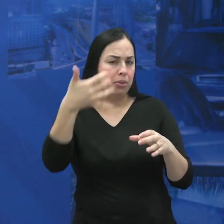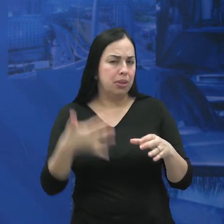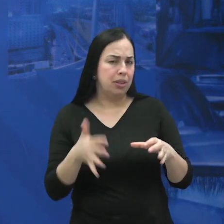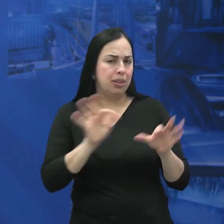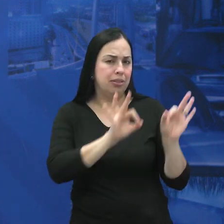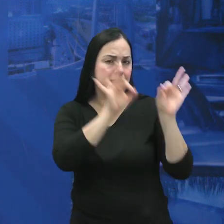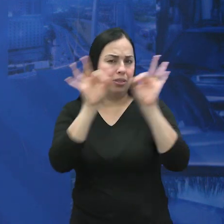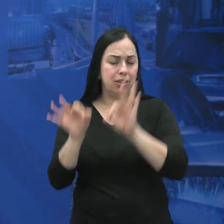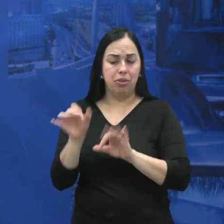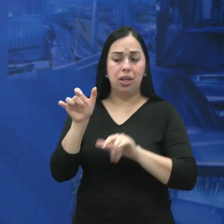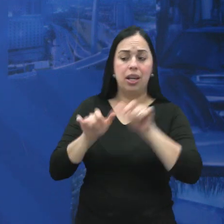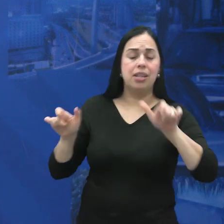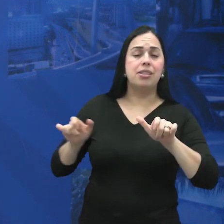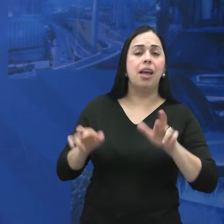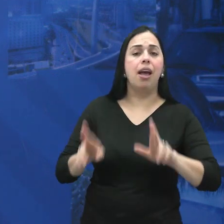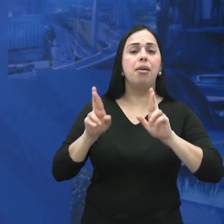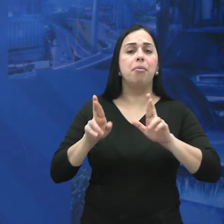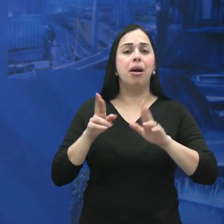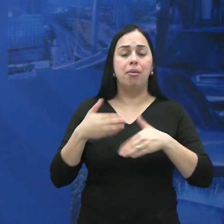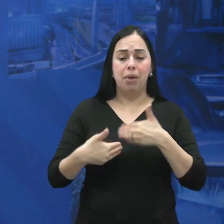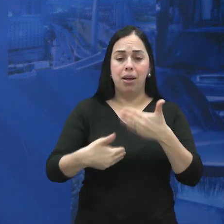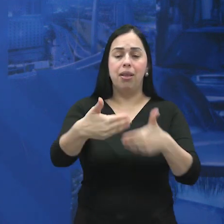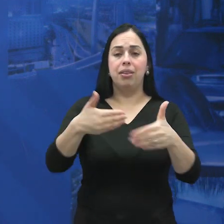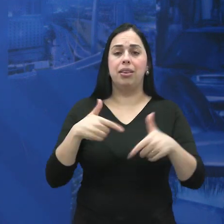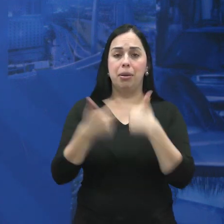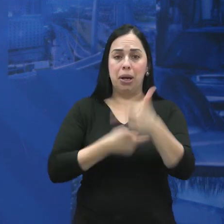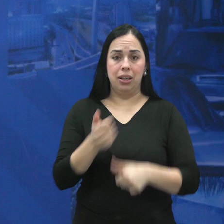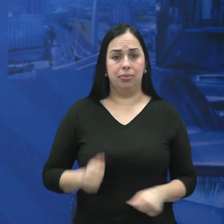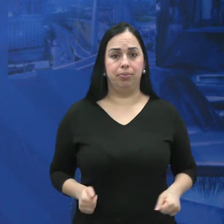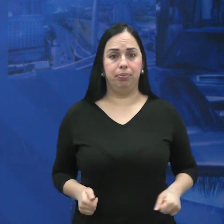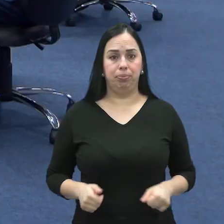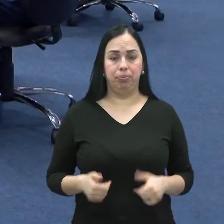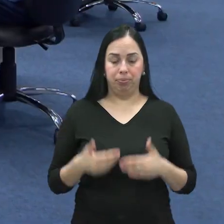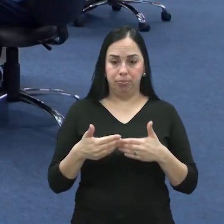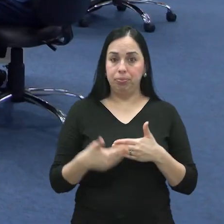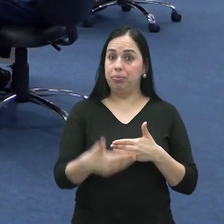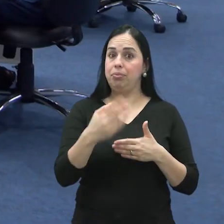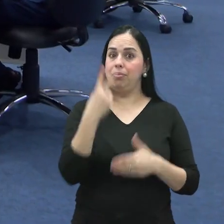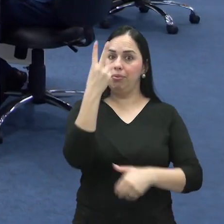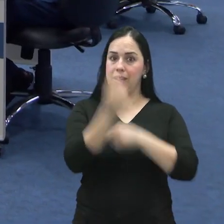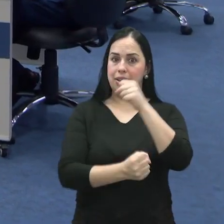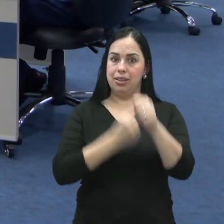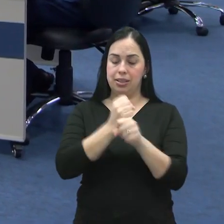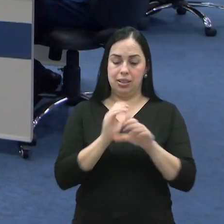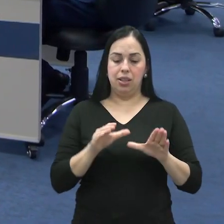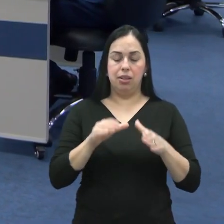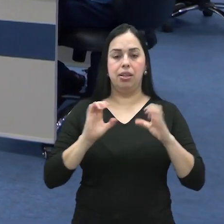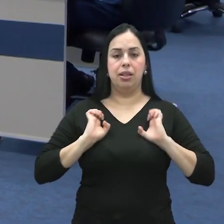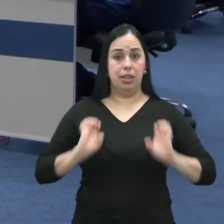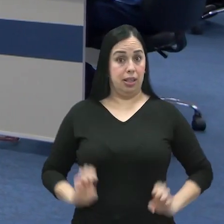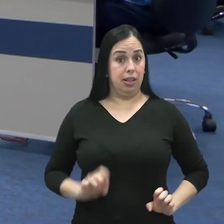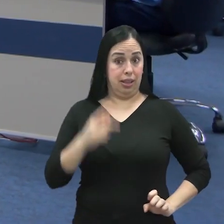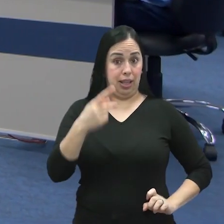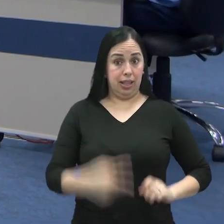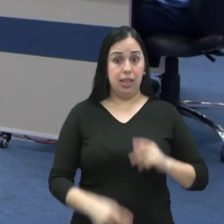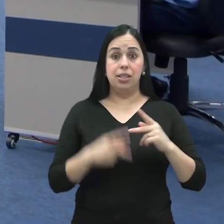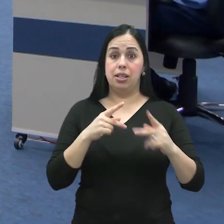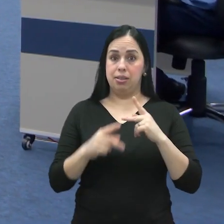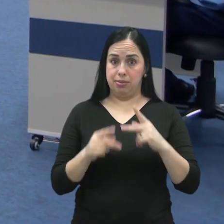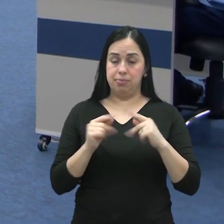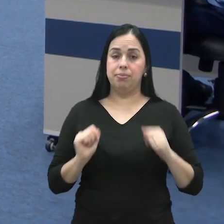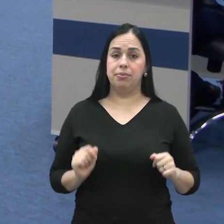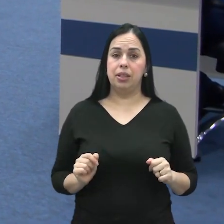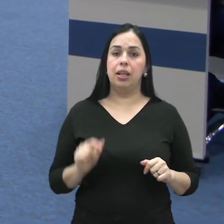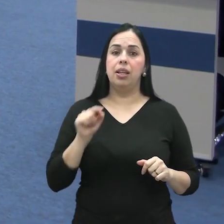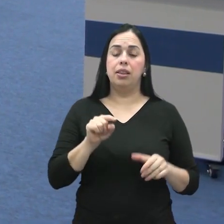Vamos então conferir a expectativa de trabalho dos parlamentares que a formam. Pelos próximos 2 anos, a Comissão de Ética da Câmara de São